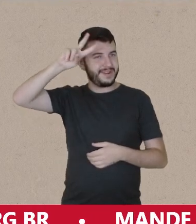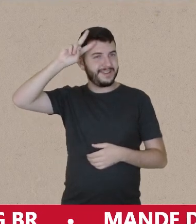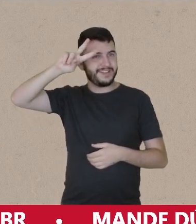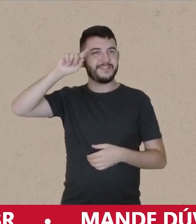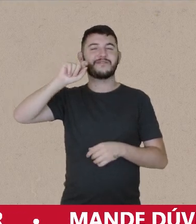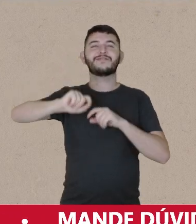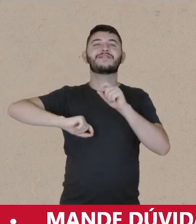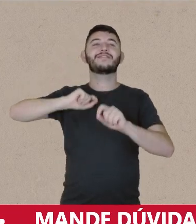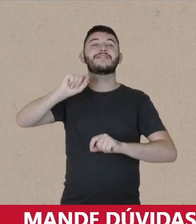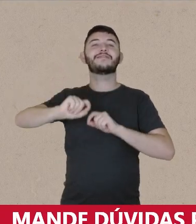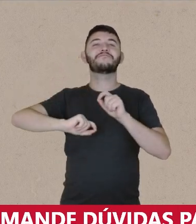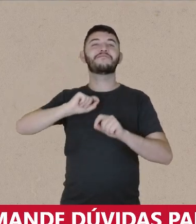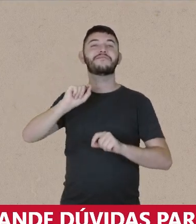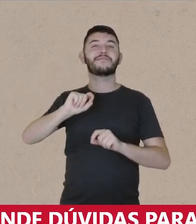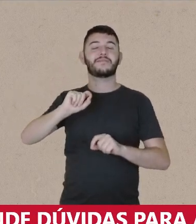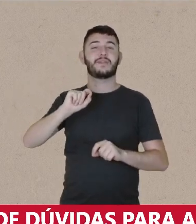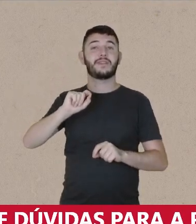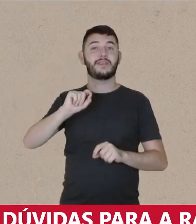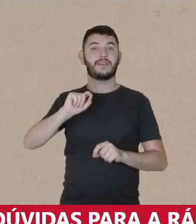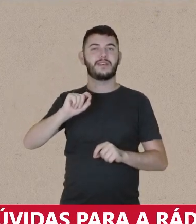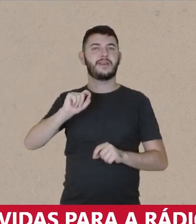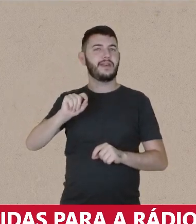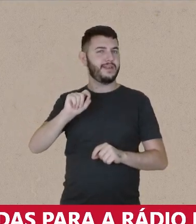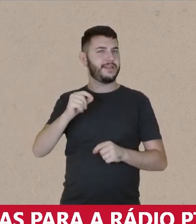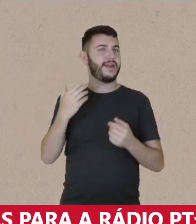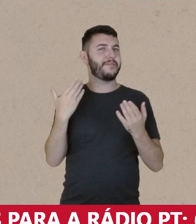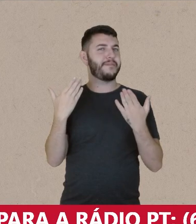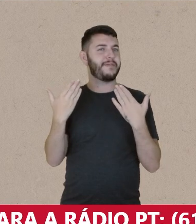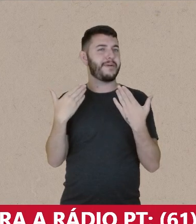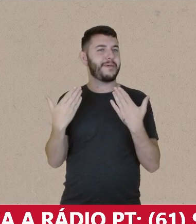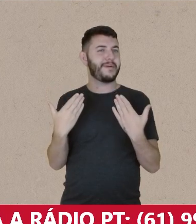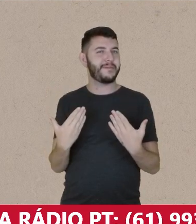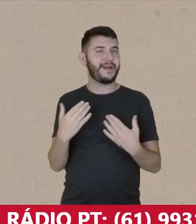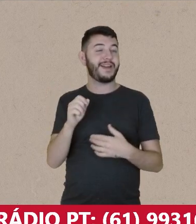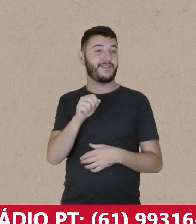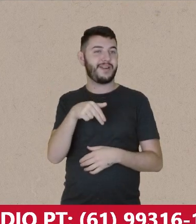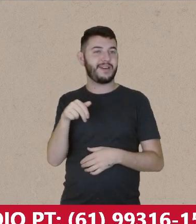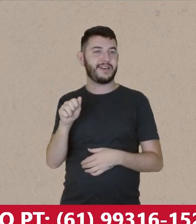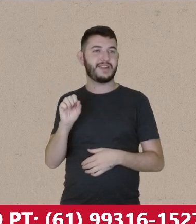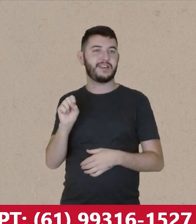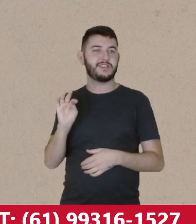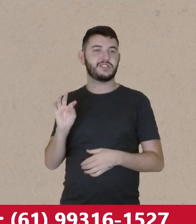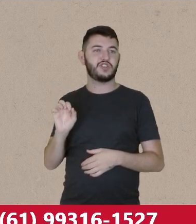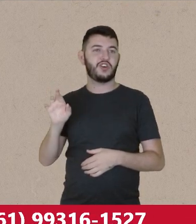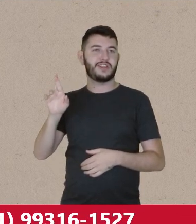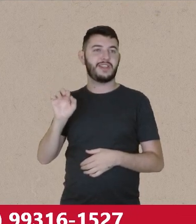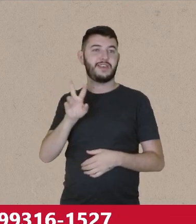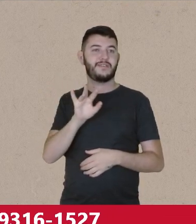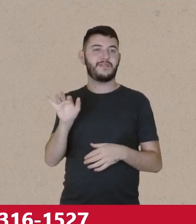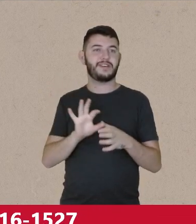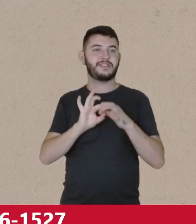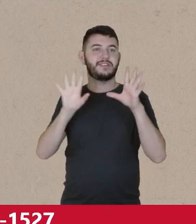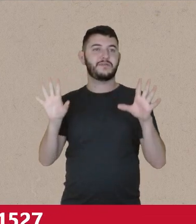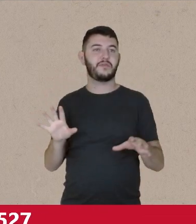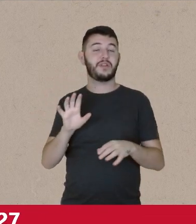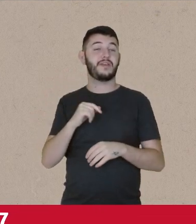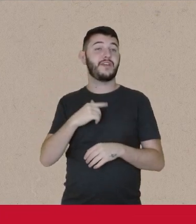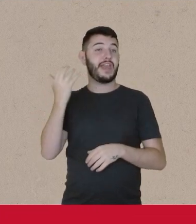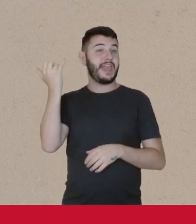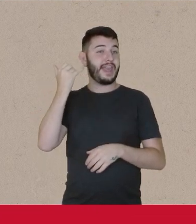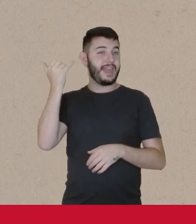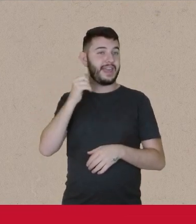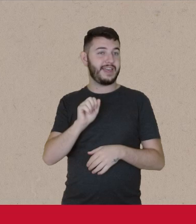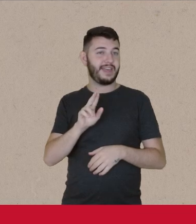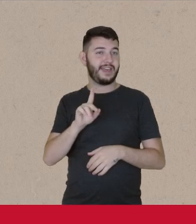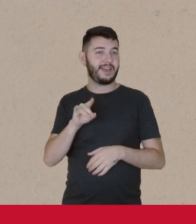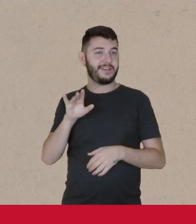mais. Lembrando que essa excelente conversa com a Ana Soter estará disponível em podcast para você que